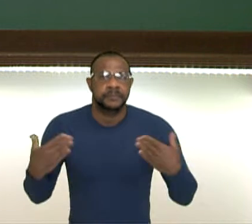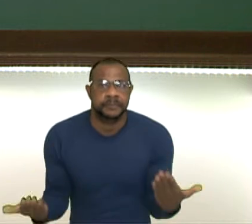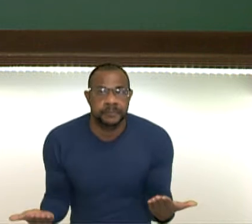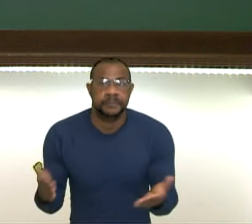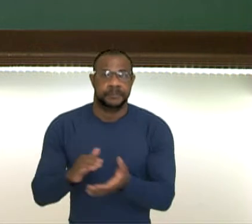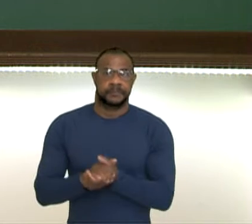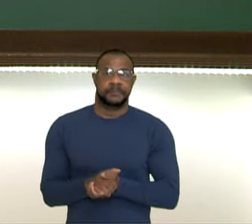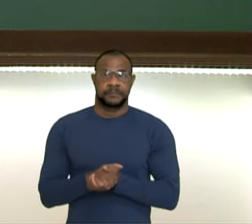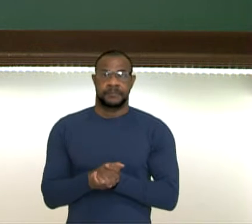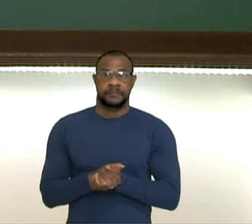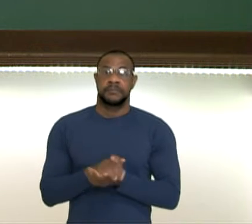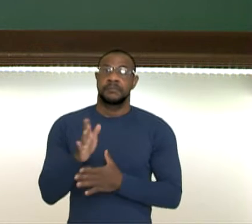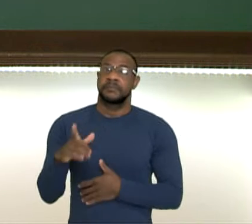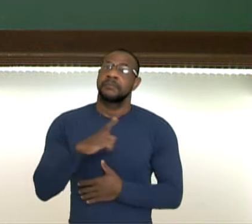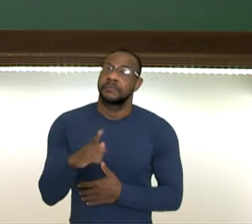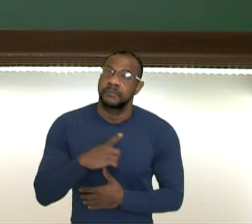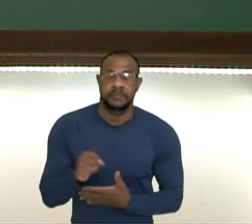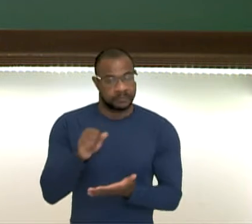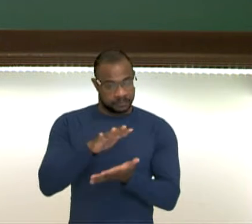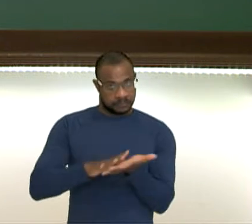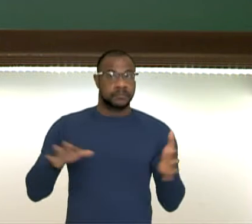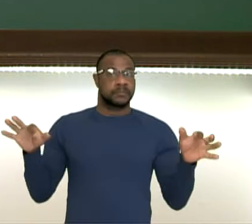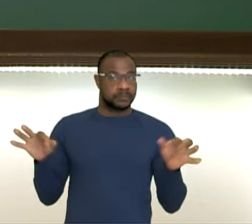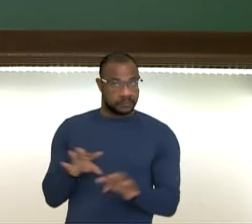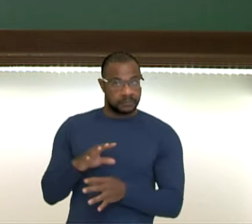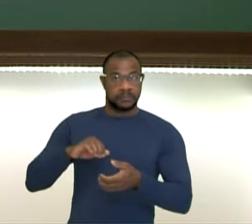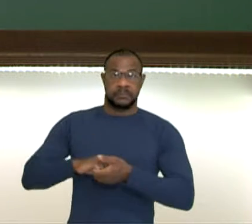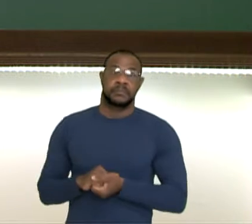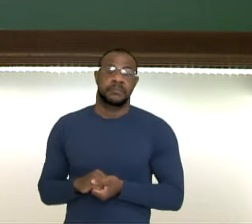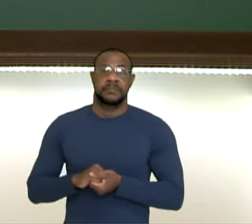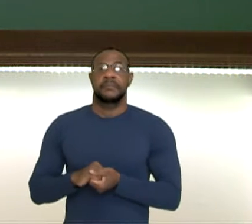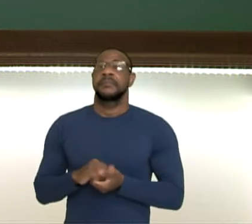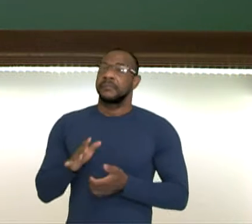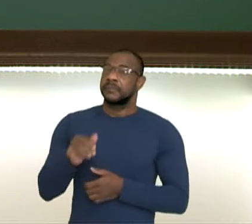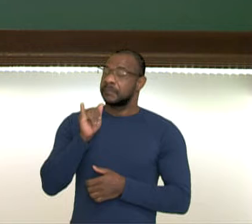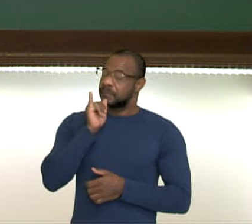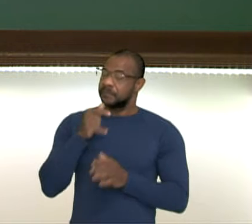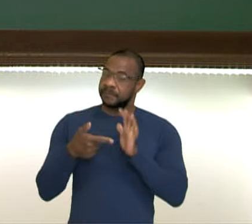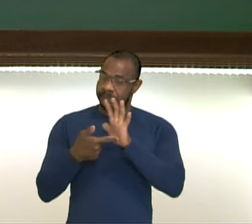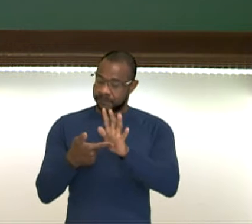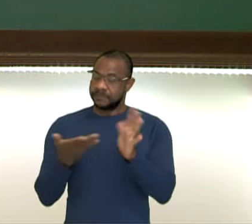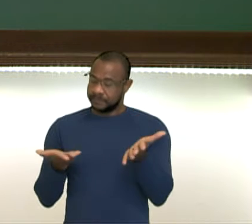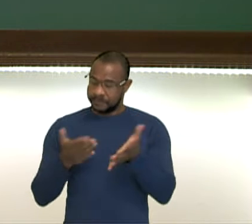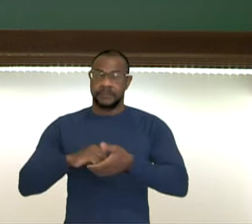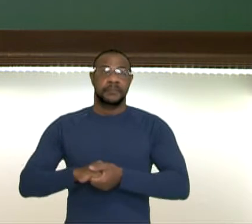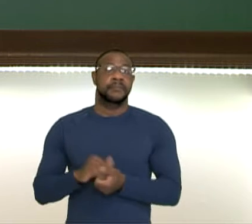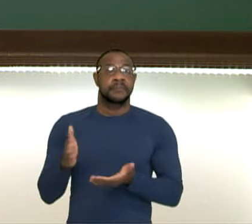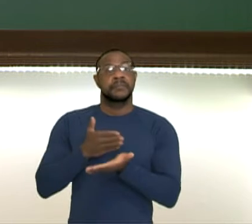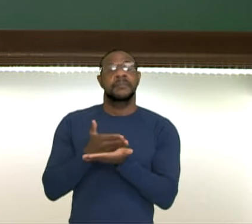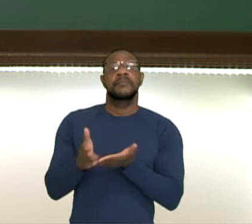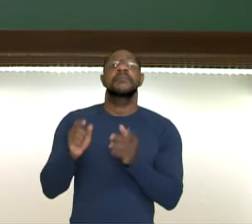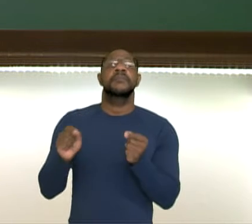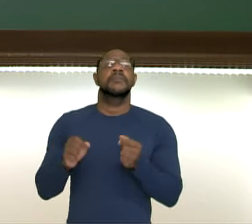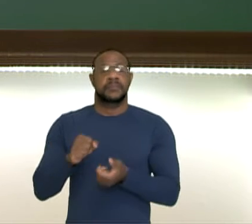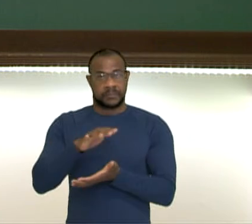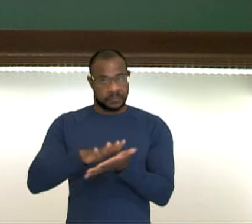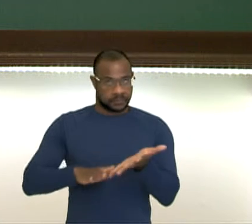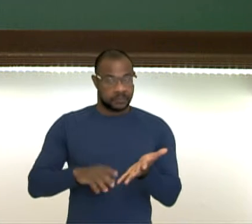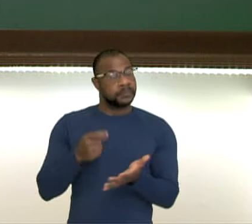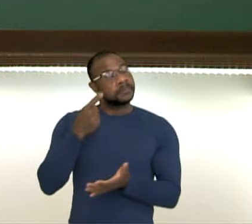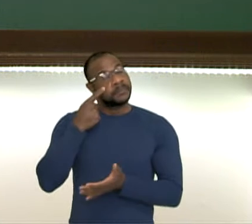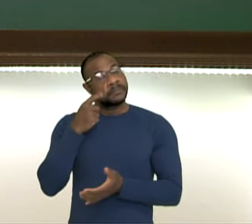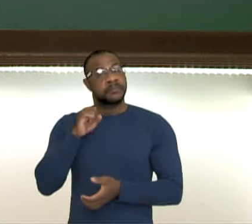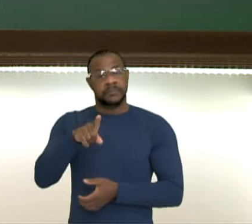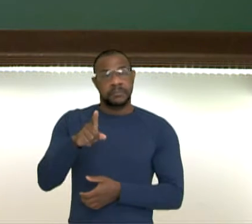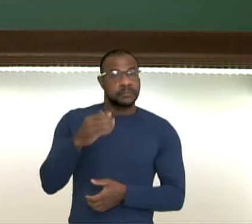agora que a gente já tem um exercício completo, né, ele vai servir como modelo para você, nós vamos começar um exercício aí para ver se